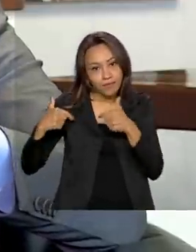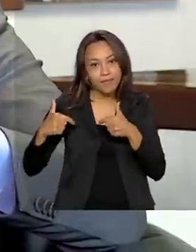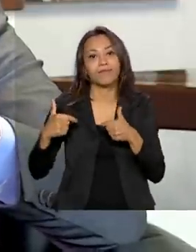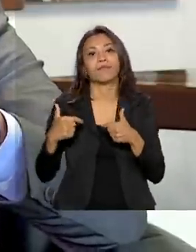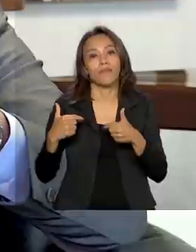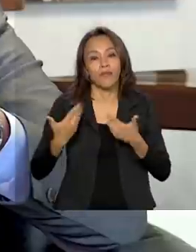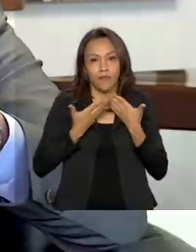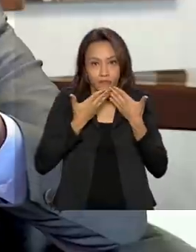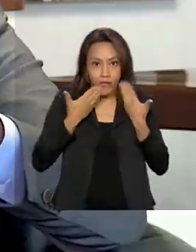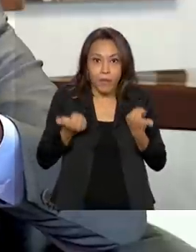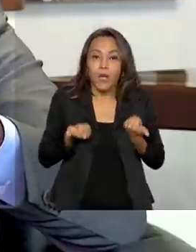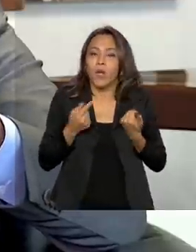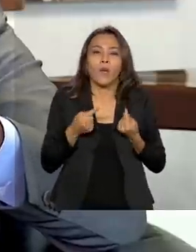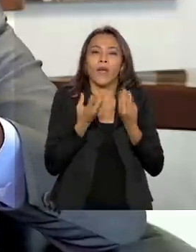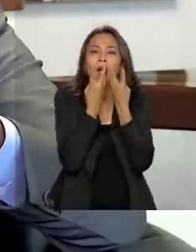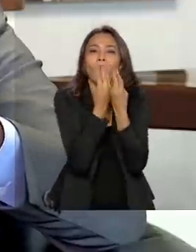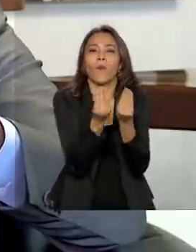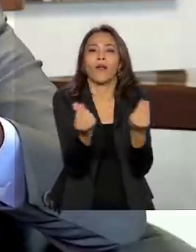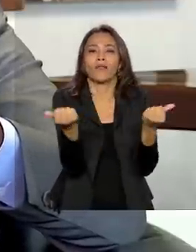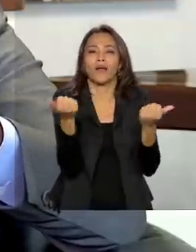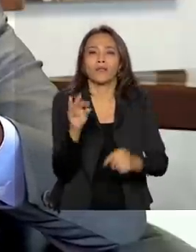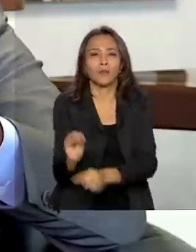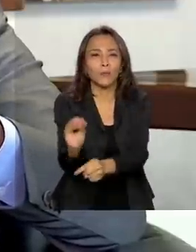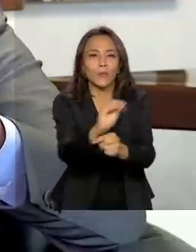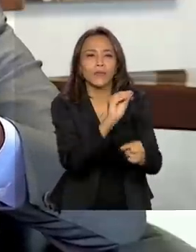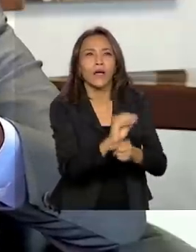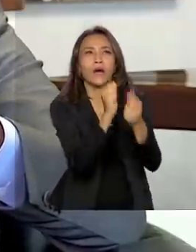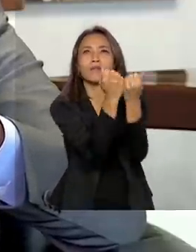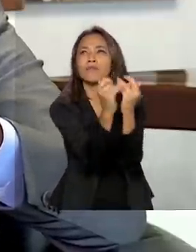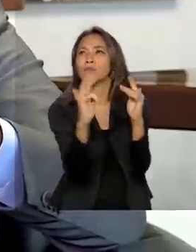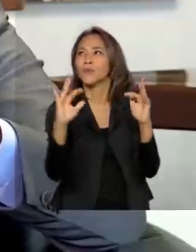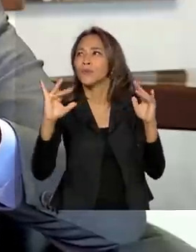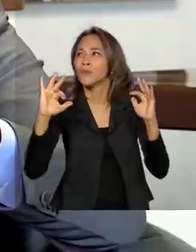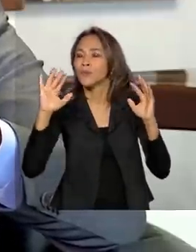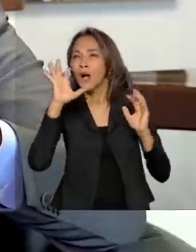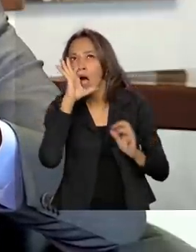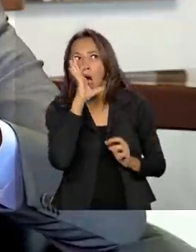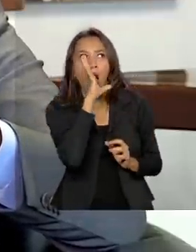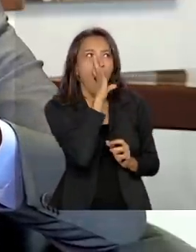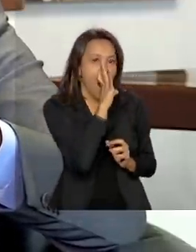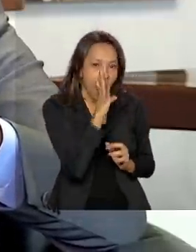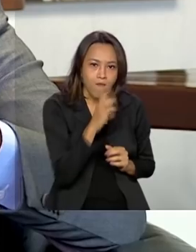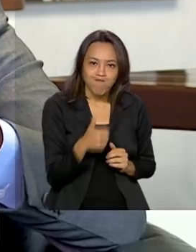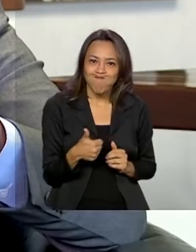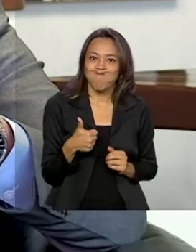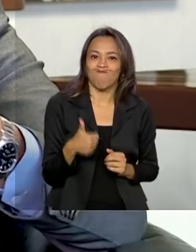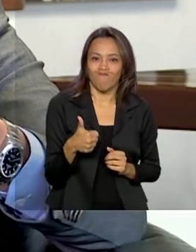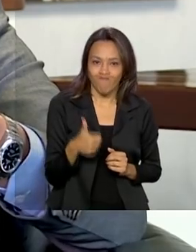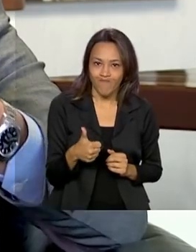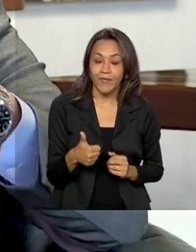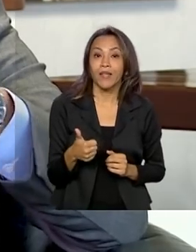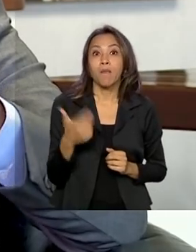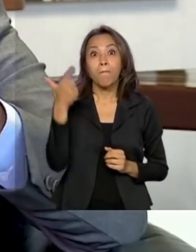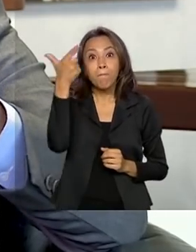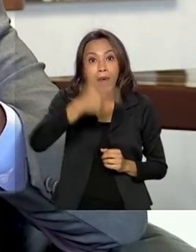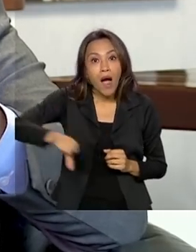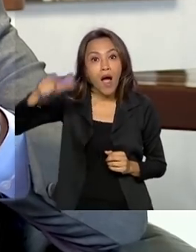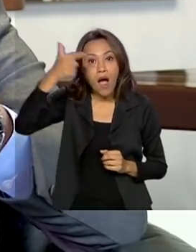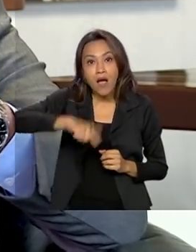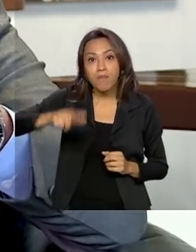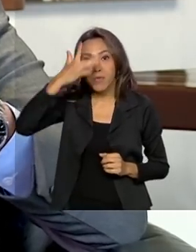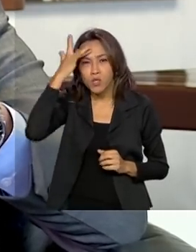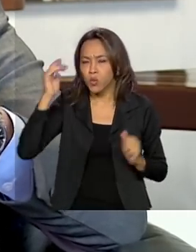muito a qualidade da conservação, da preservação daquele parque, vai aumentar enormemente a